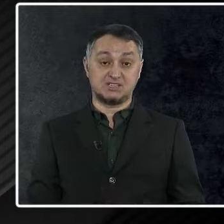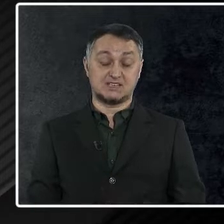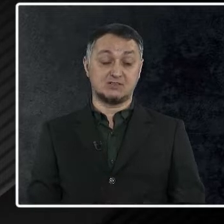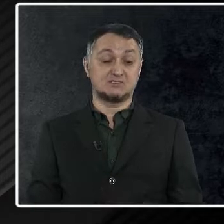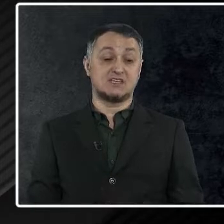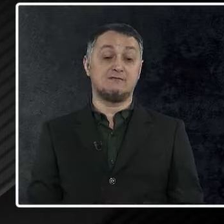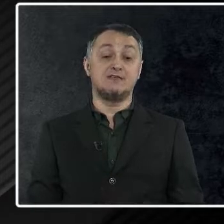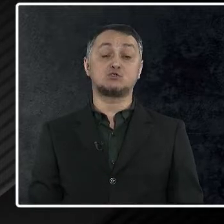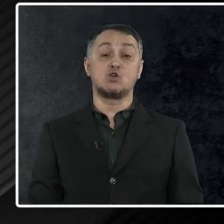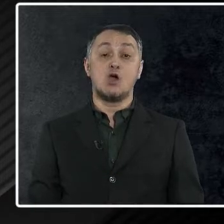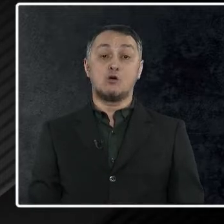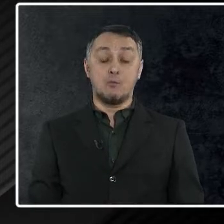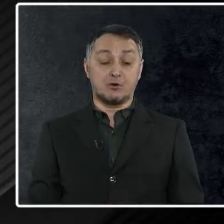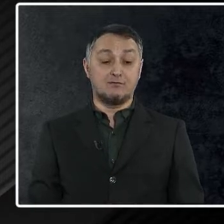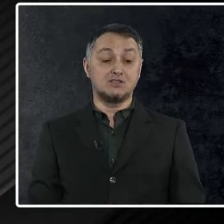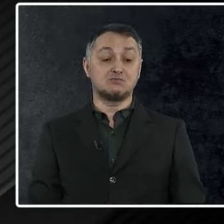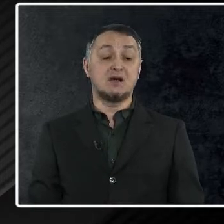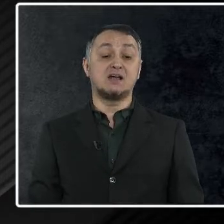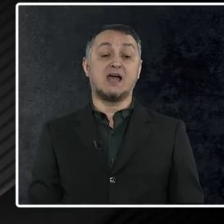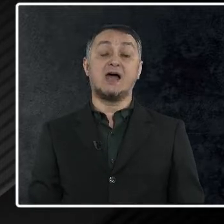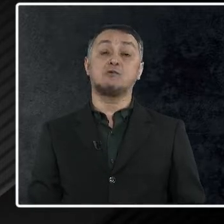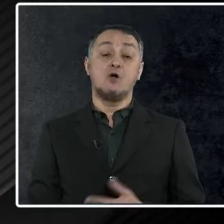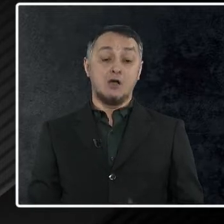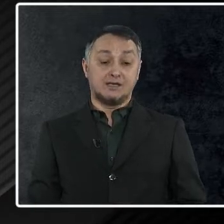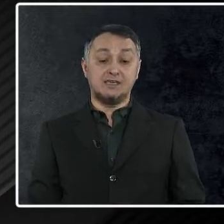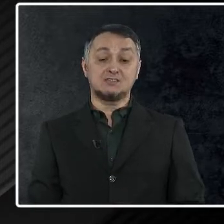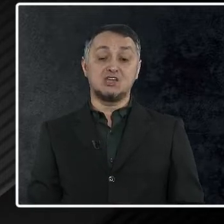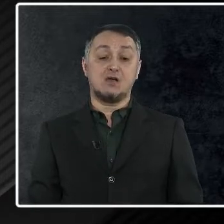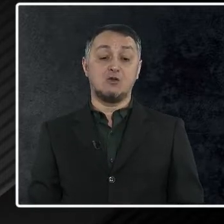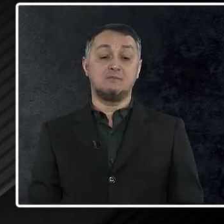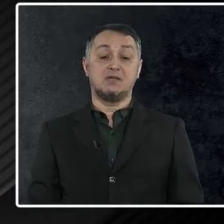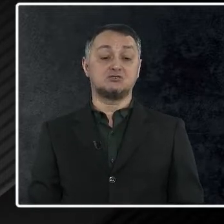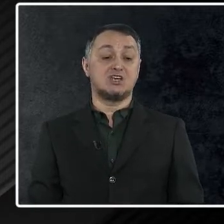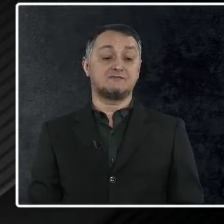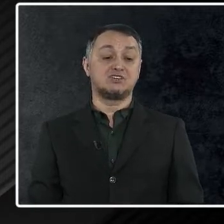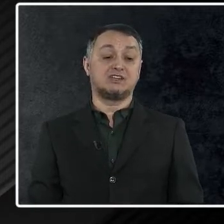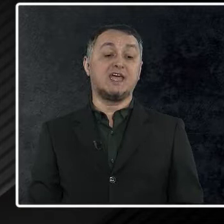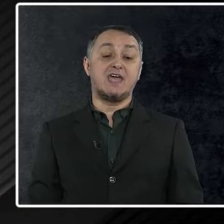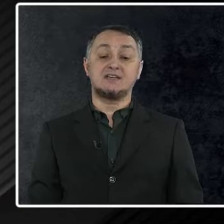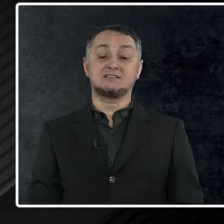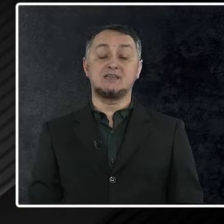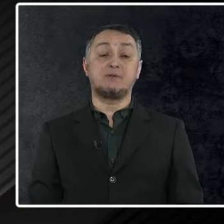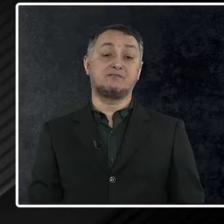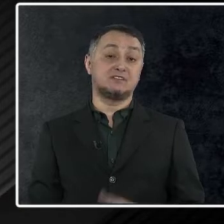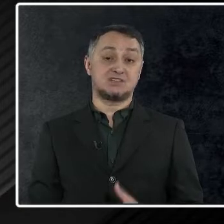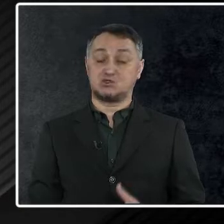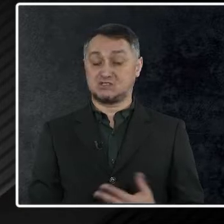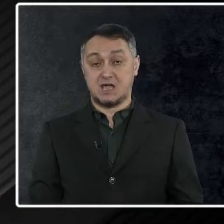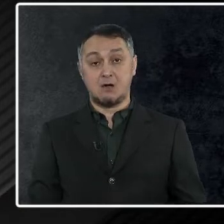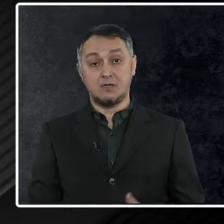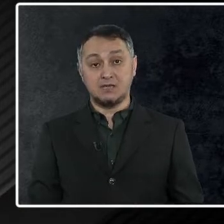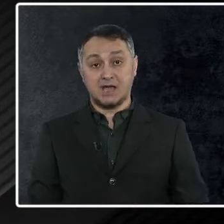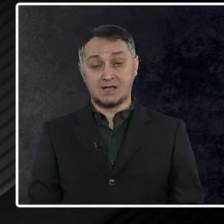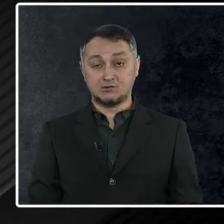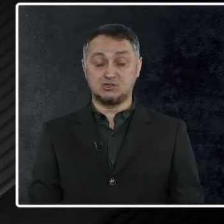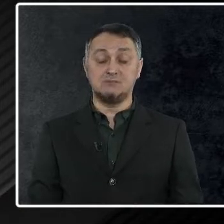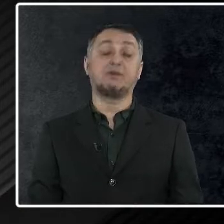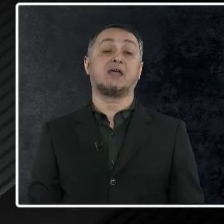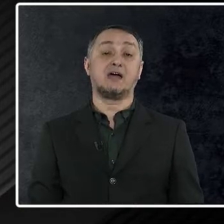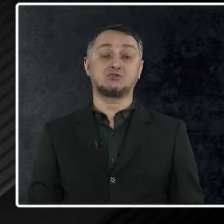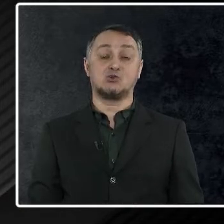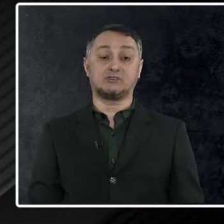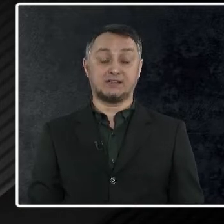efetiva da prestação de serviço, comprovante bancário, guias de recolhimento de FGTS e Previdência Social em casos